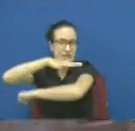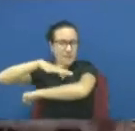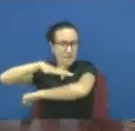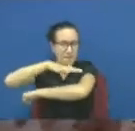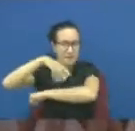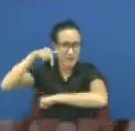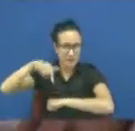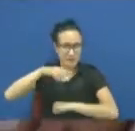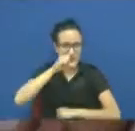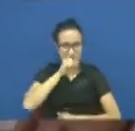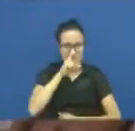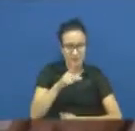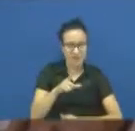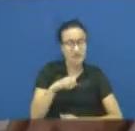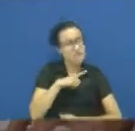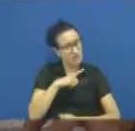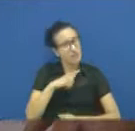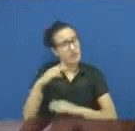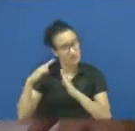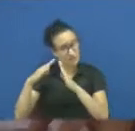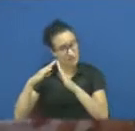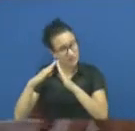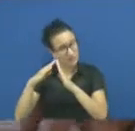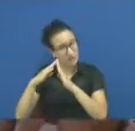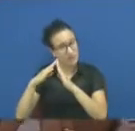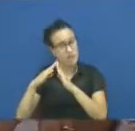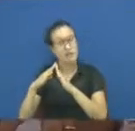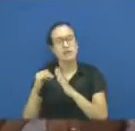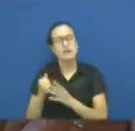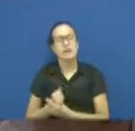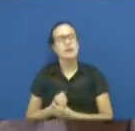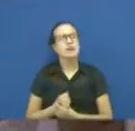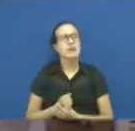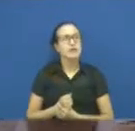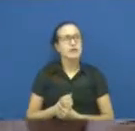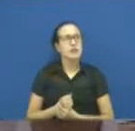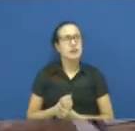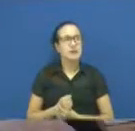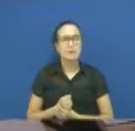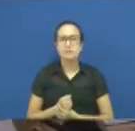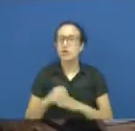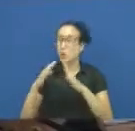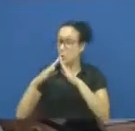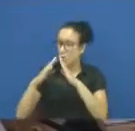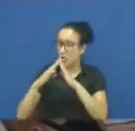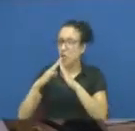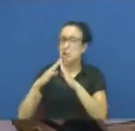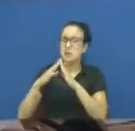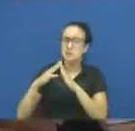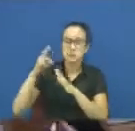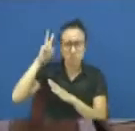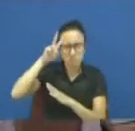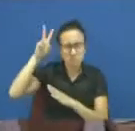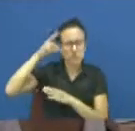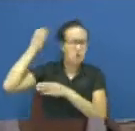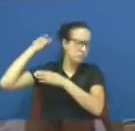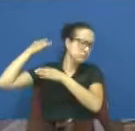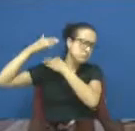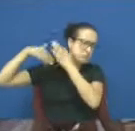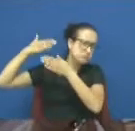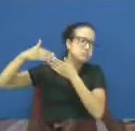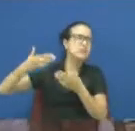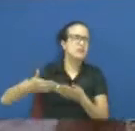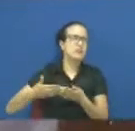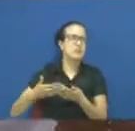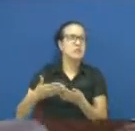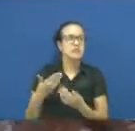Esteves, ainda tem a casa lá. É uma casa, um patrimônio histórico que tem na cidade de Limeira,